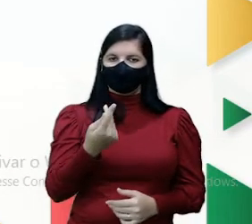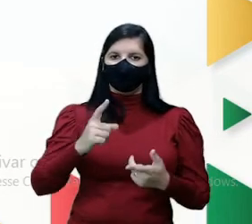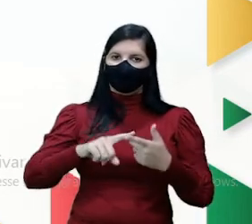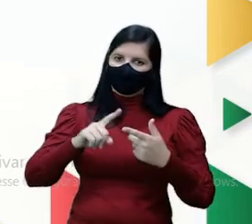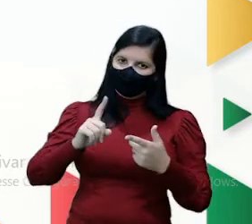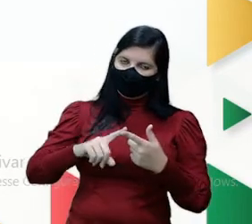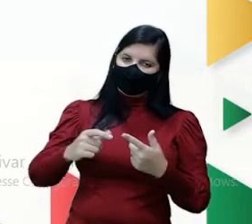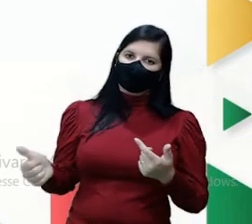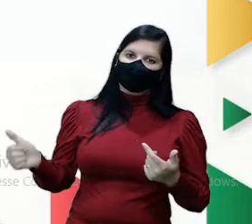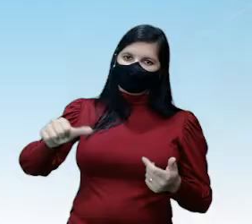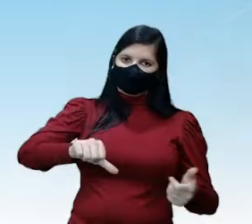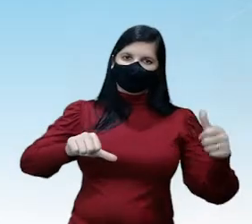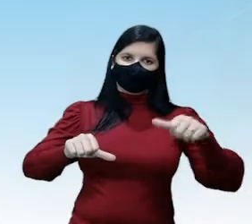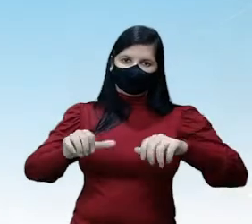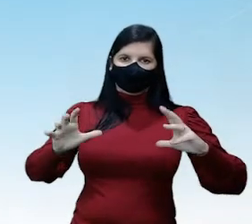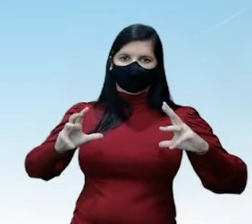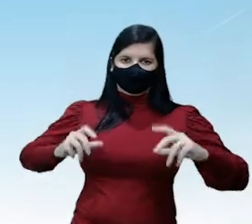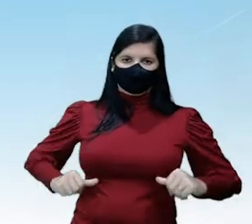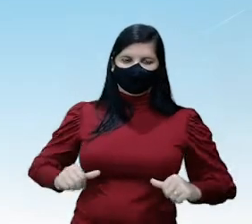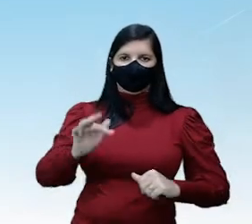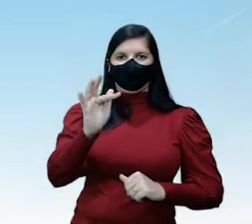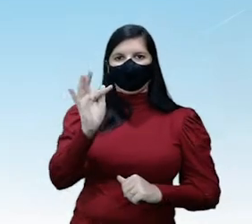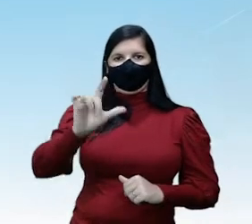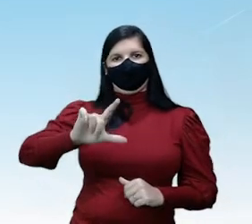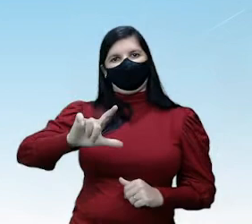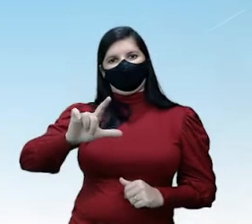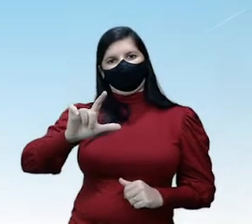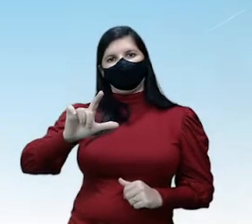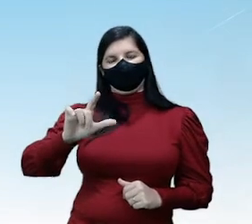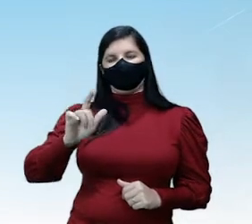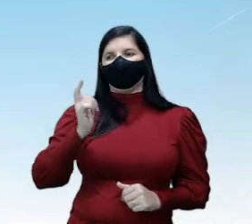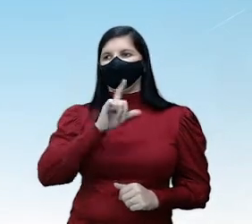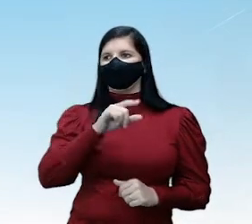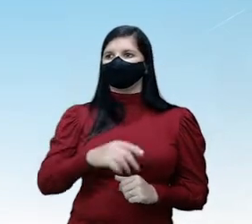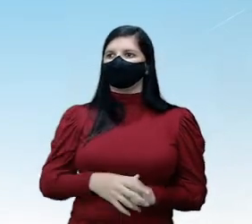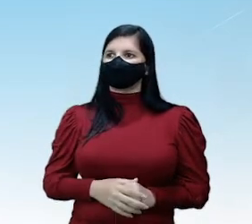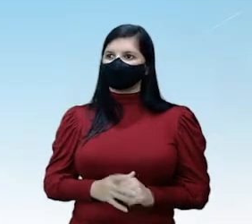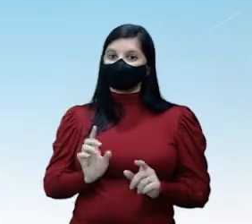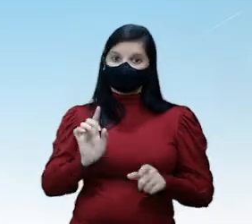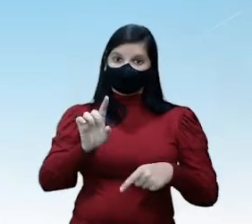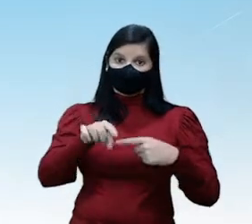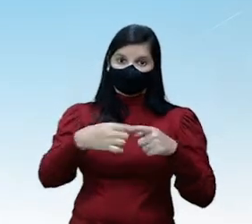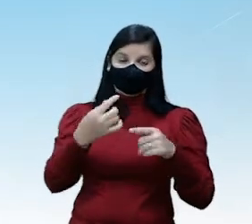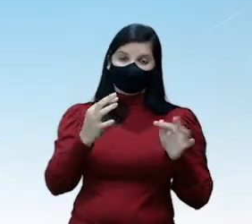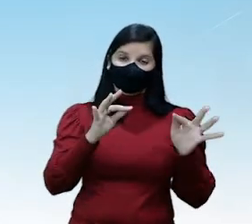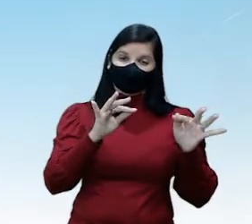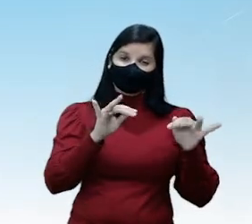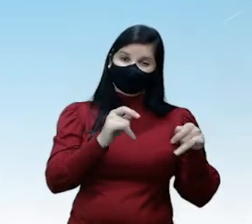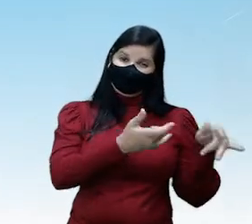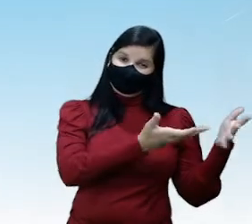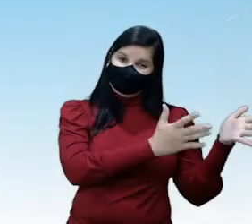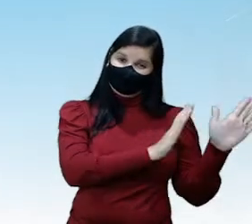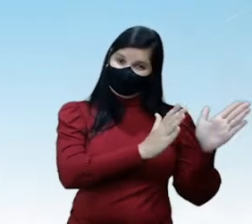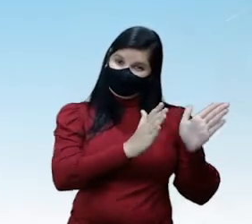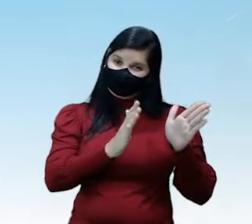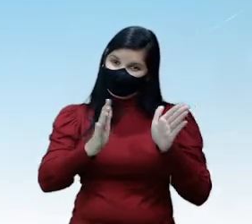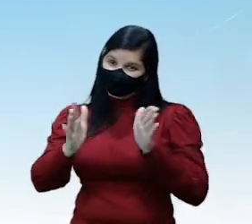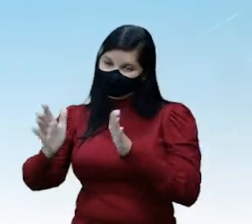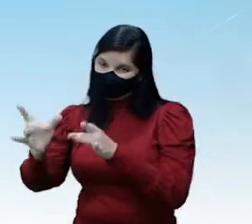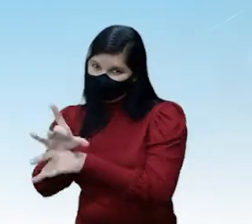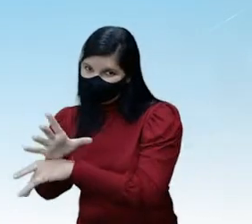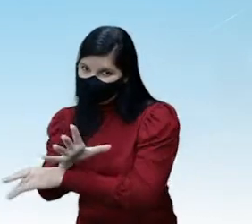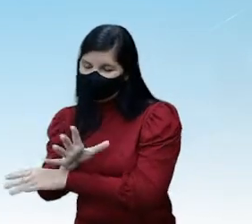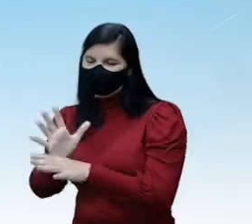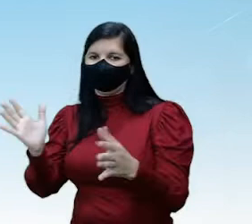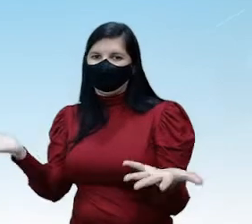ser adicionado o flu, que a gente chama de floretação. Depois de passado por todos esses processos,